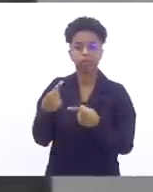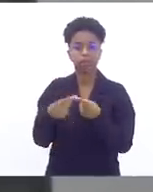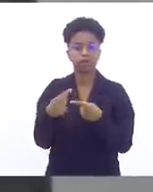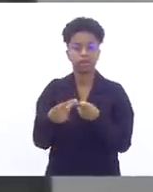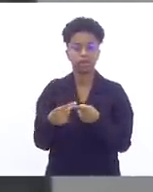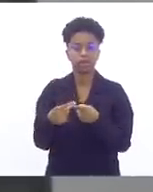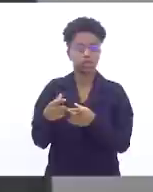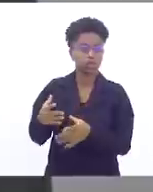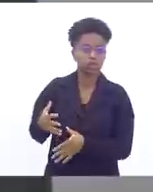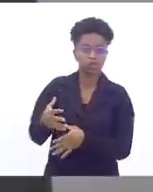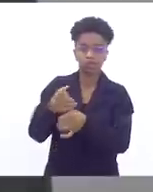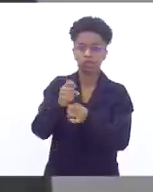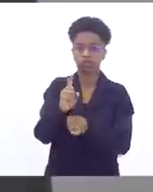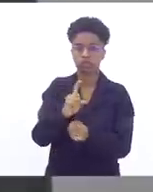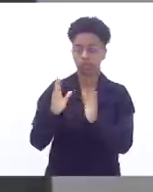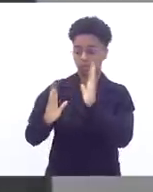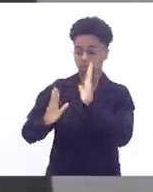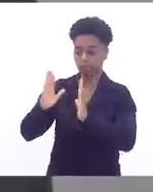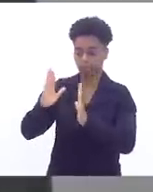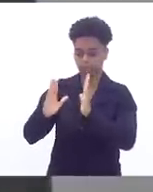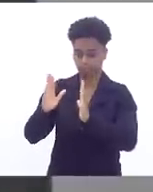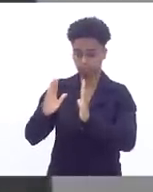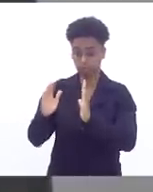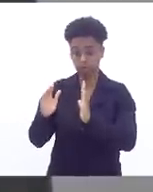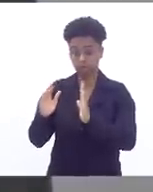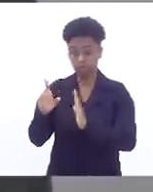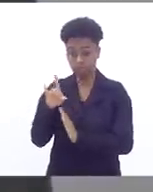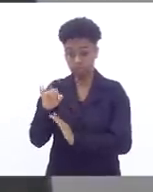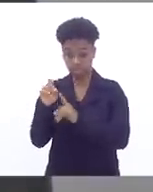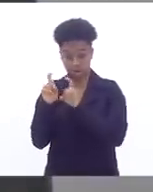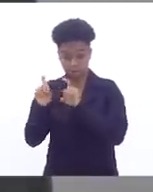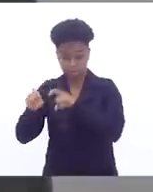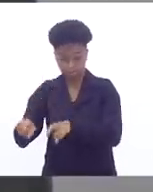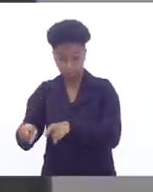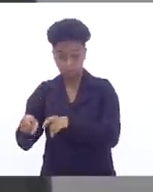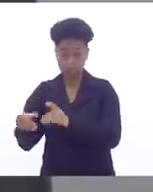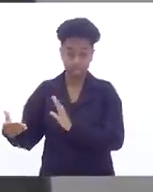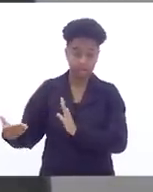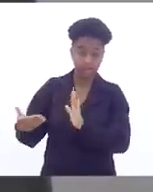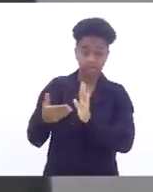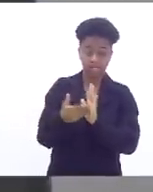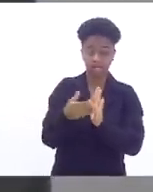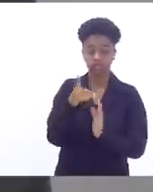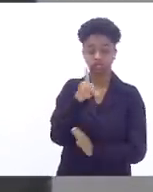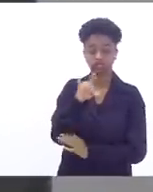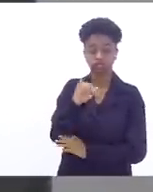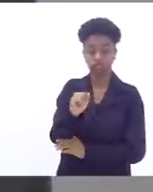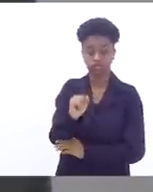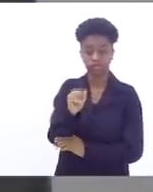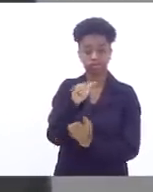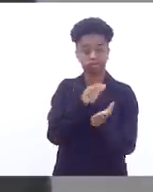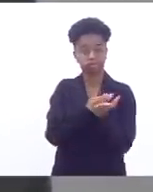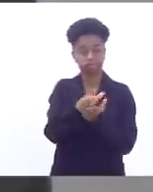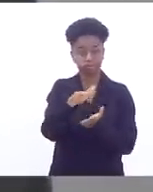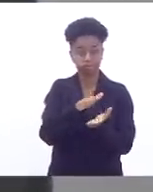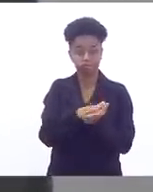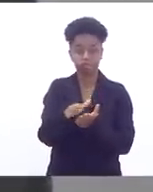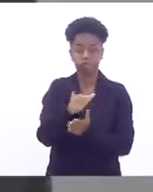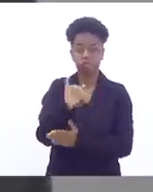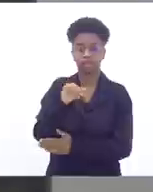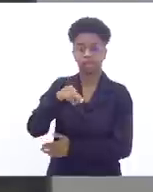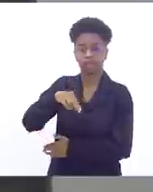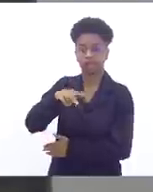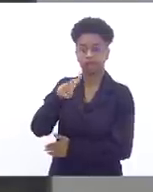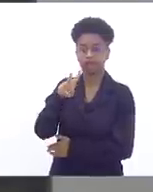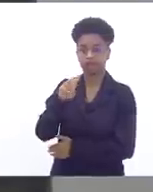estão computando o período compreendido entre a data da Posse até a data da publicação da investidura